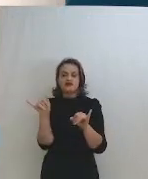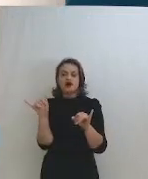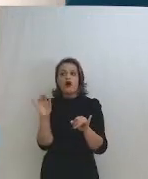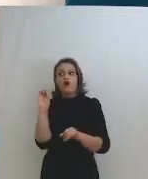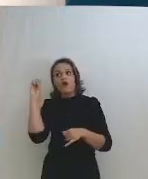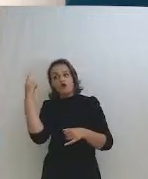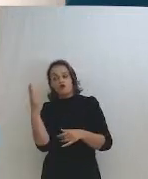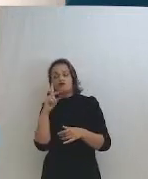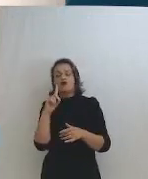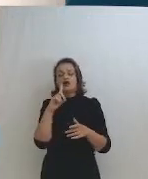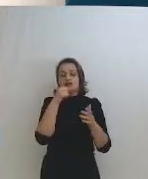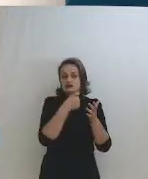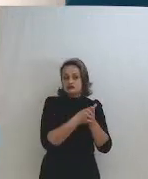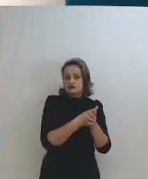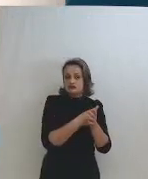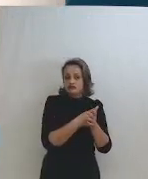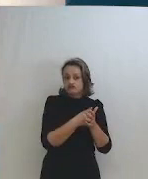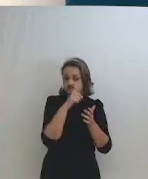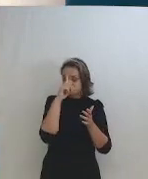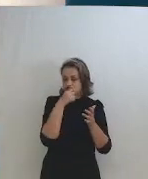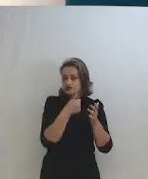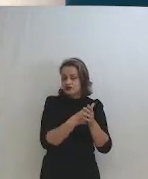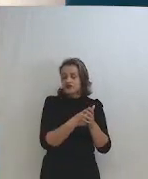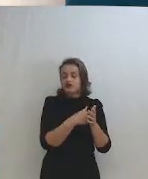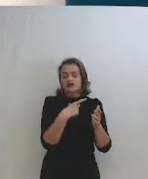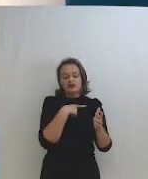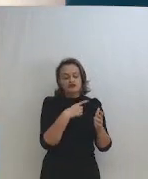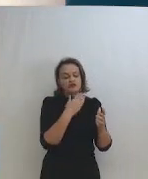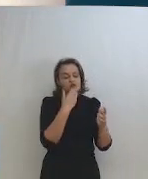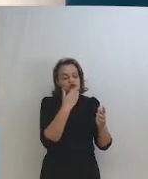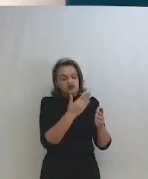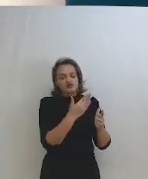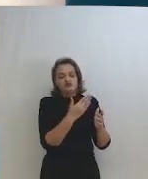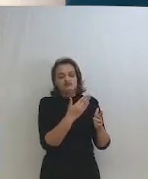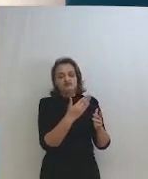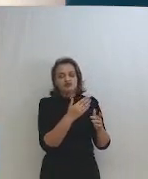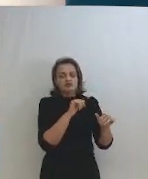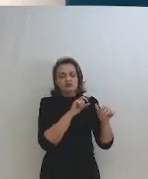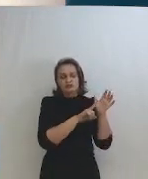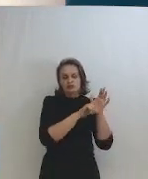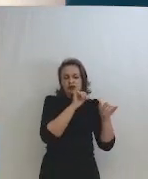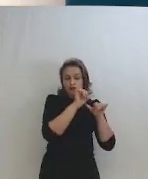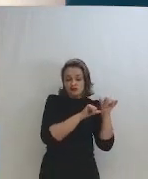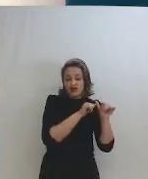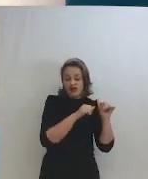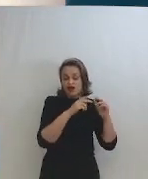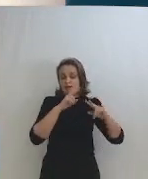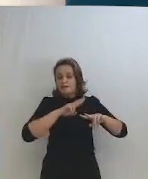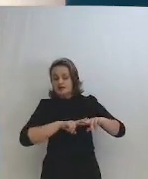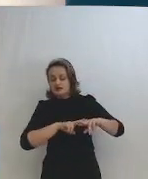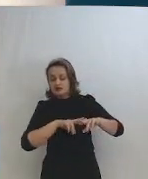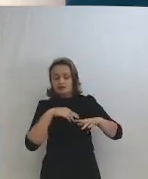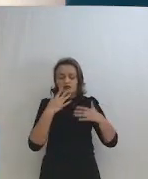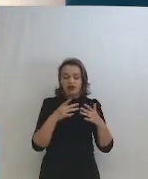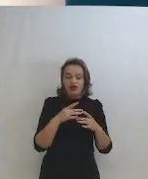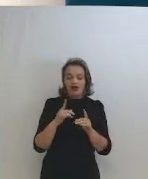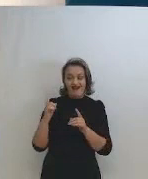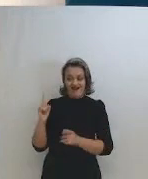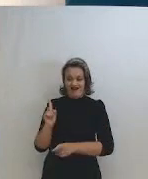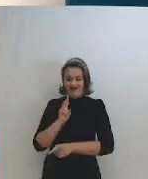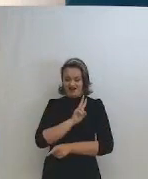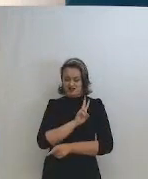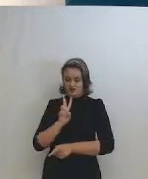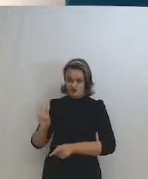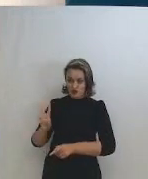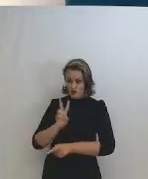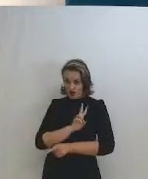encarou o pedido de revogação da prisão preventiva, ambas, eu destaque ambas, não possuem o condão de revisão